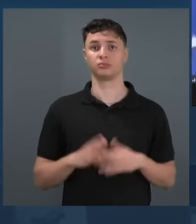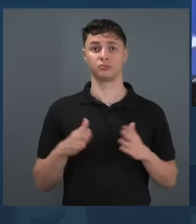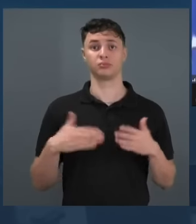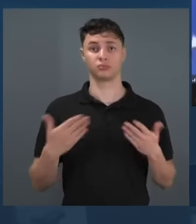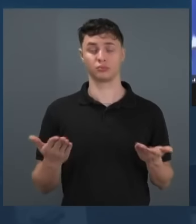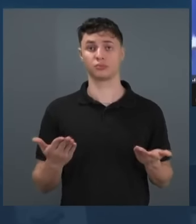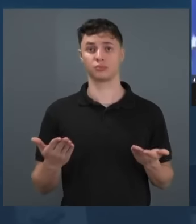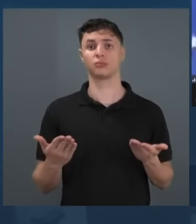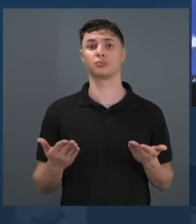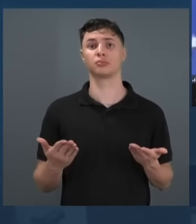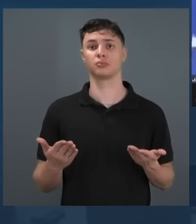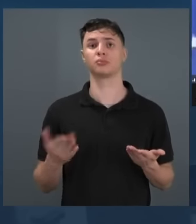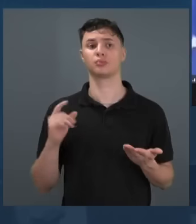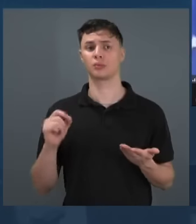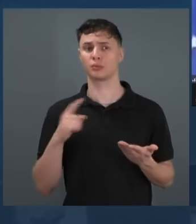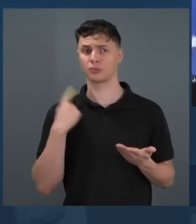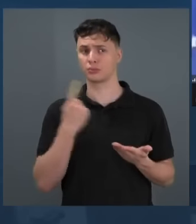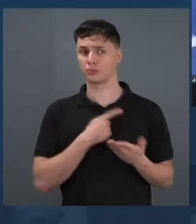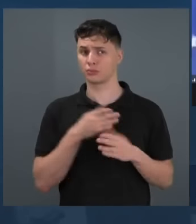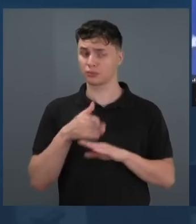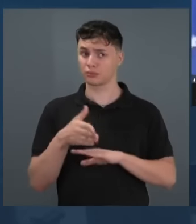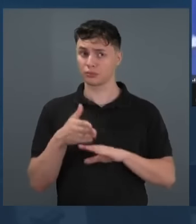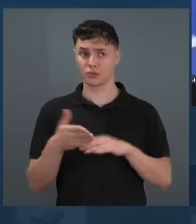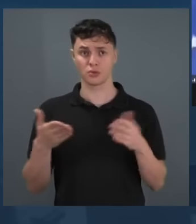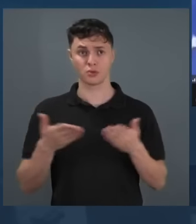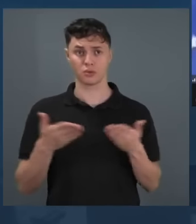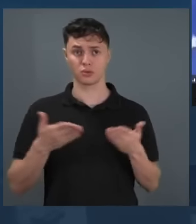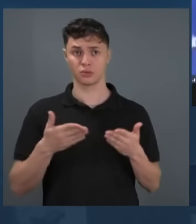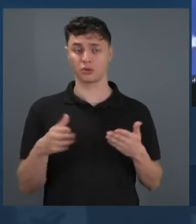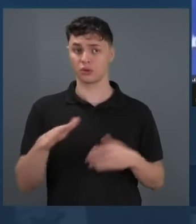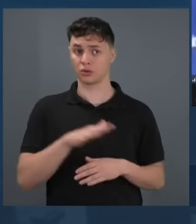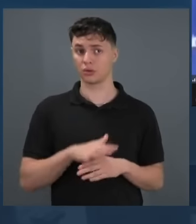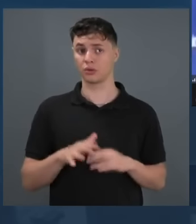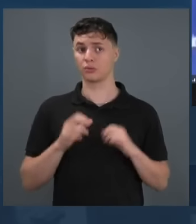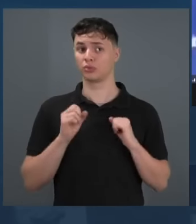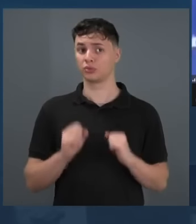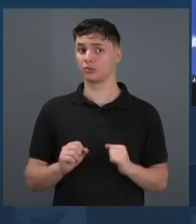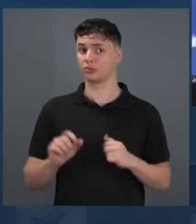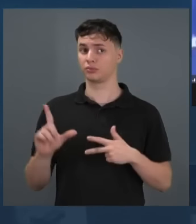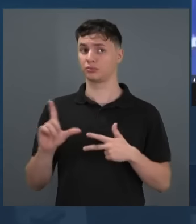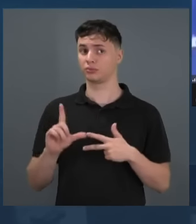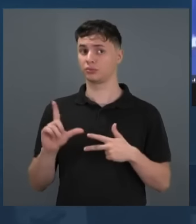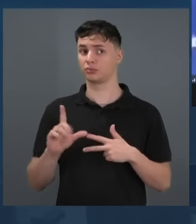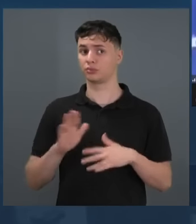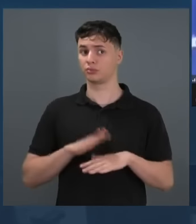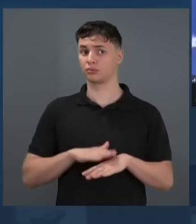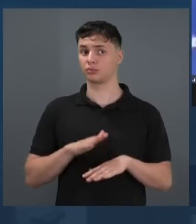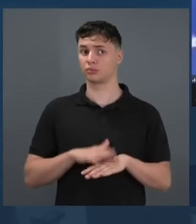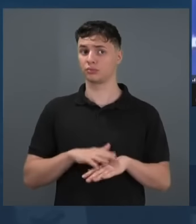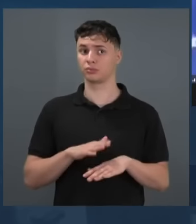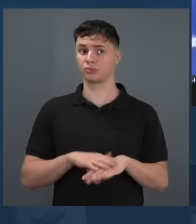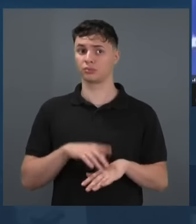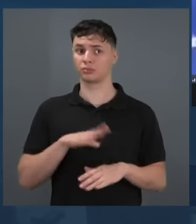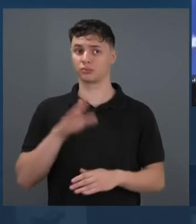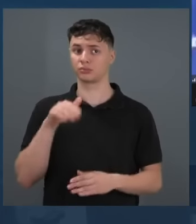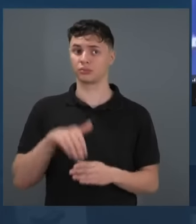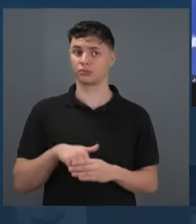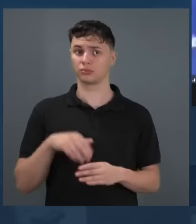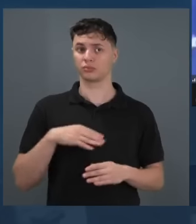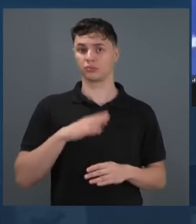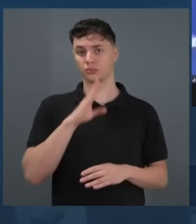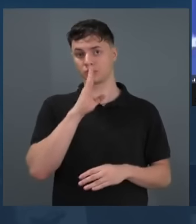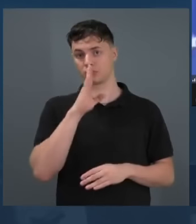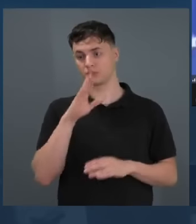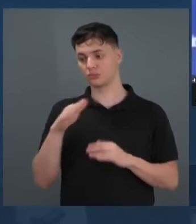inclusive o que a gente faz parte, né, o Poder Legislativo, quando vota na calada da noite,